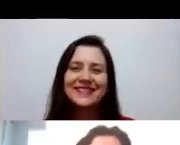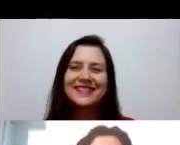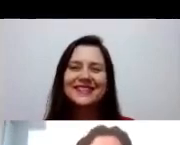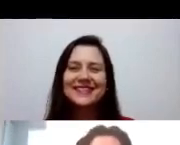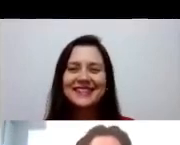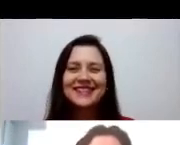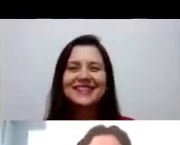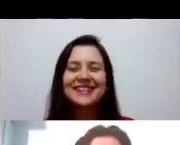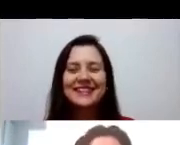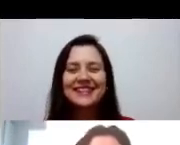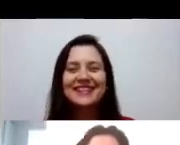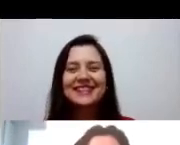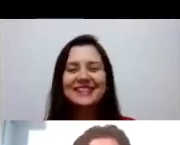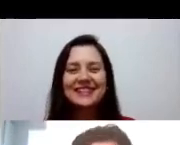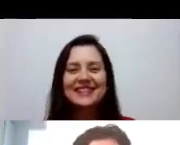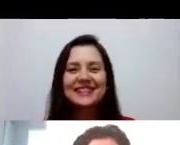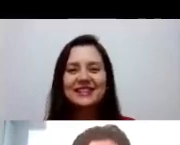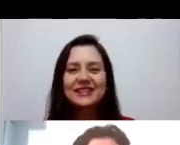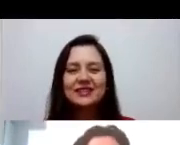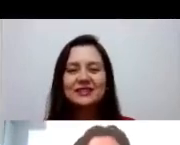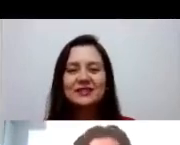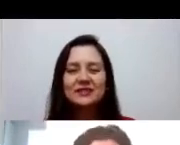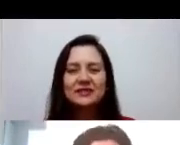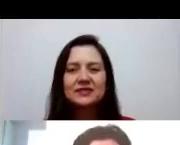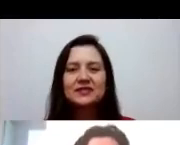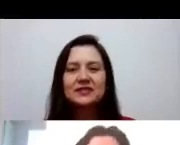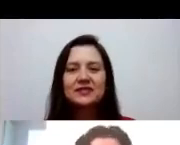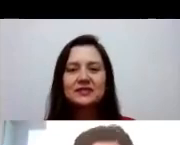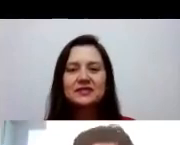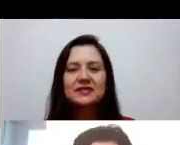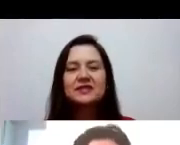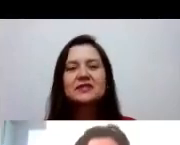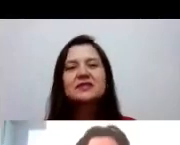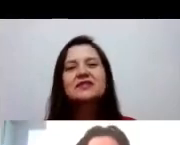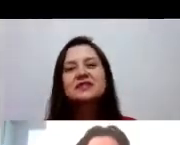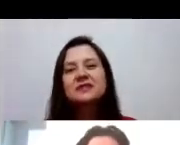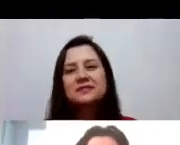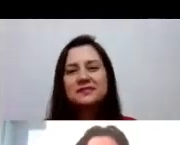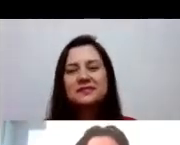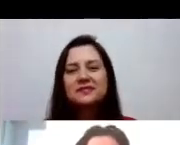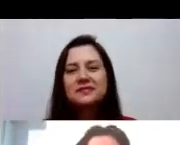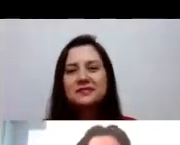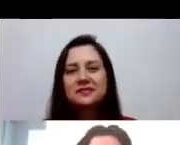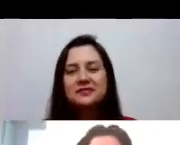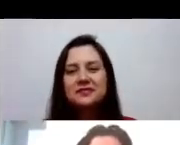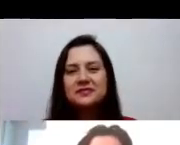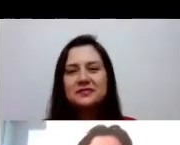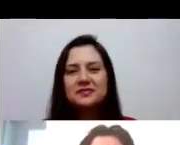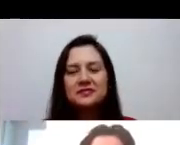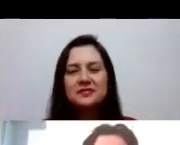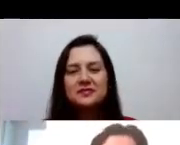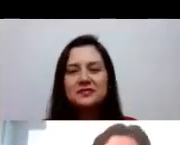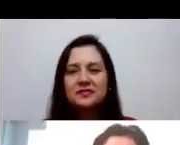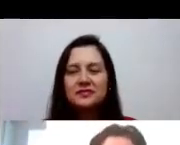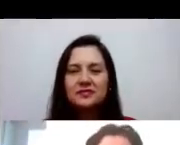com isso lá no RH, mas vocês precisam pôr isso em prática também nas outras secretarias, nos outros departamentos. A supremacia